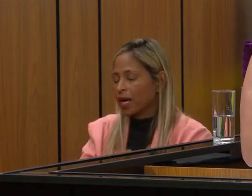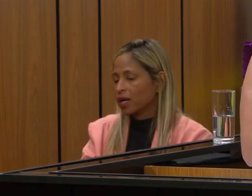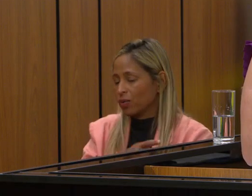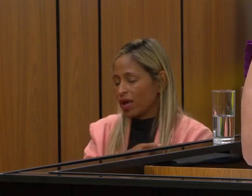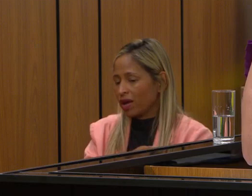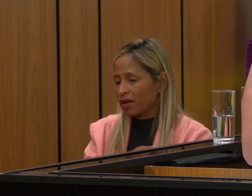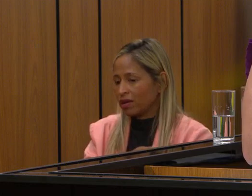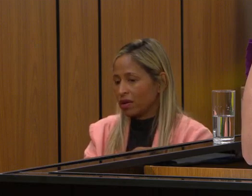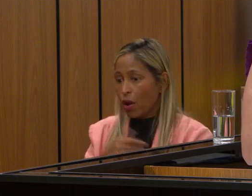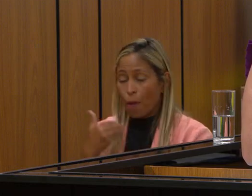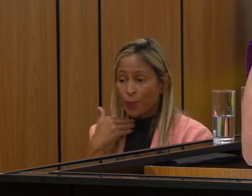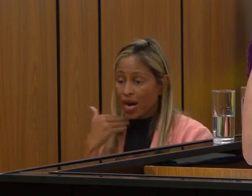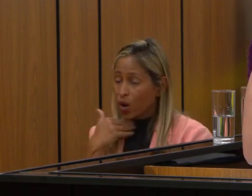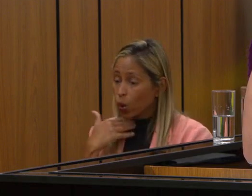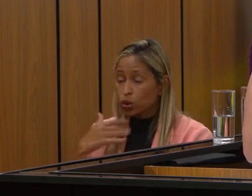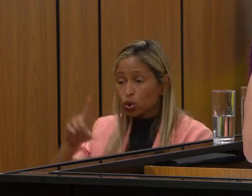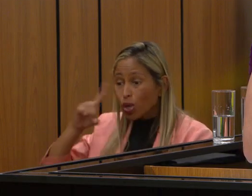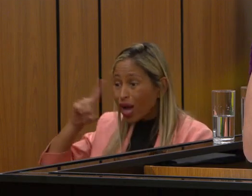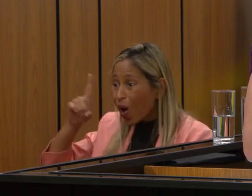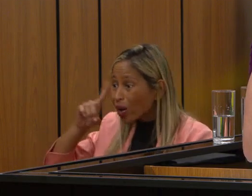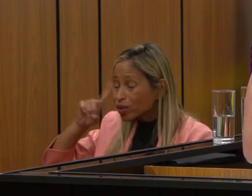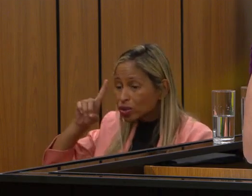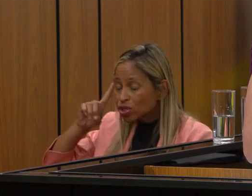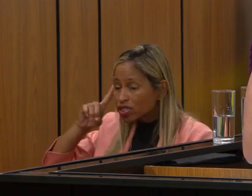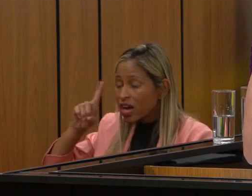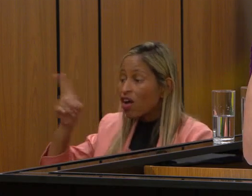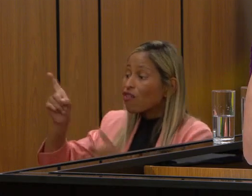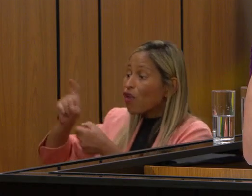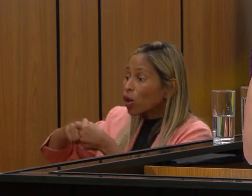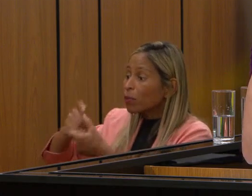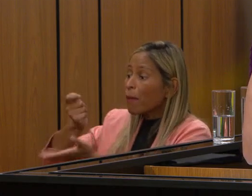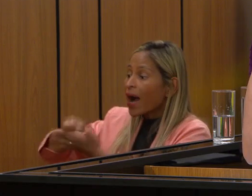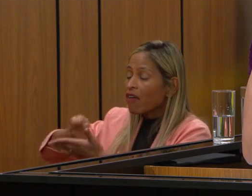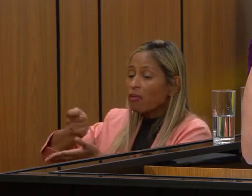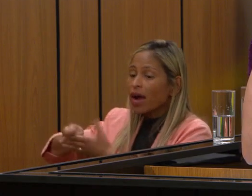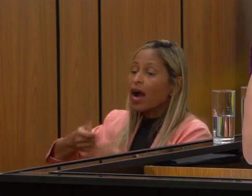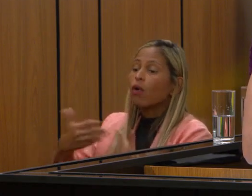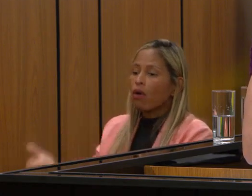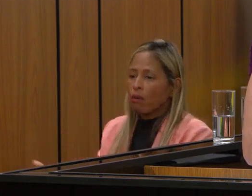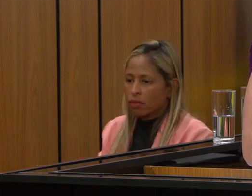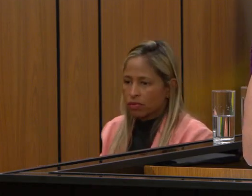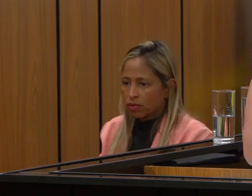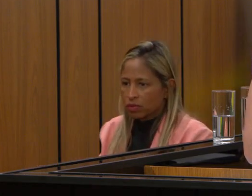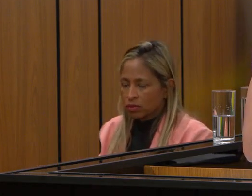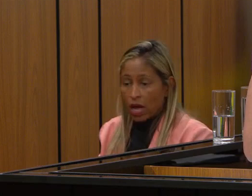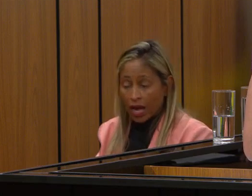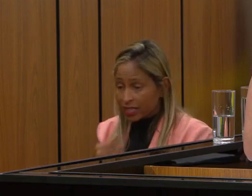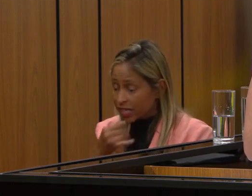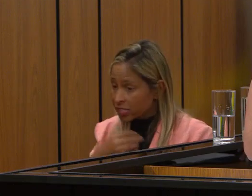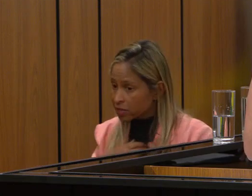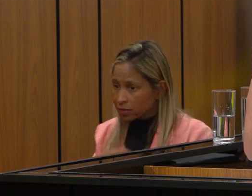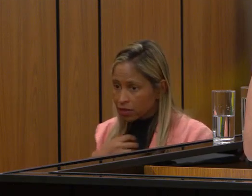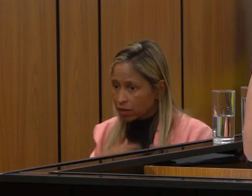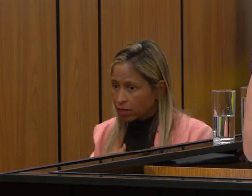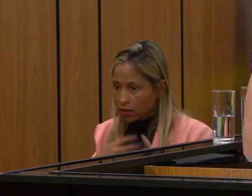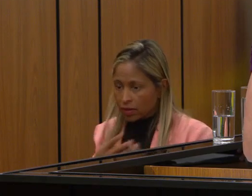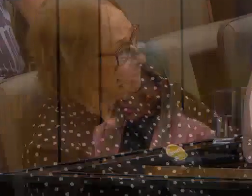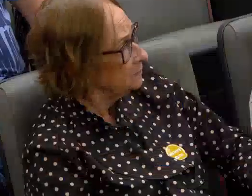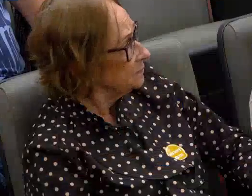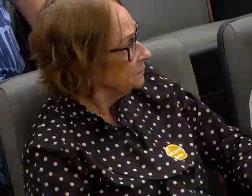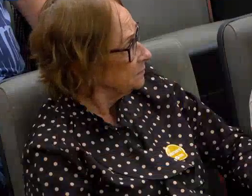e intensificando essa essa angústia essa tristeza que